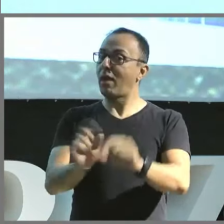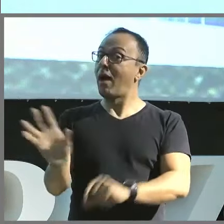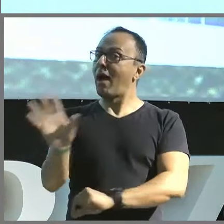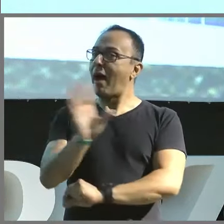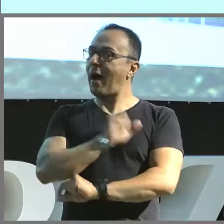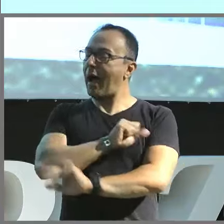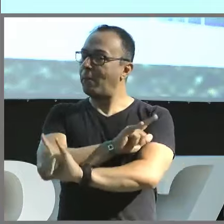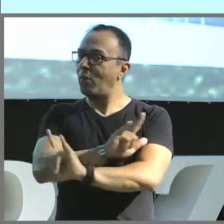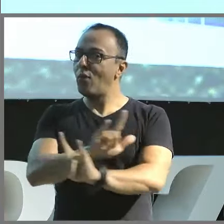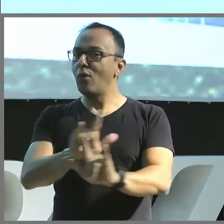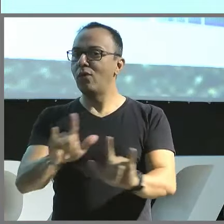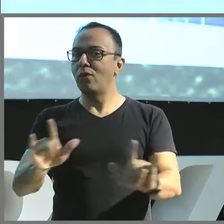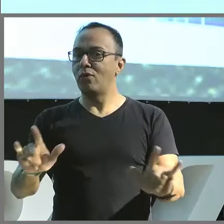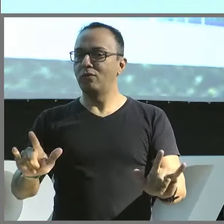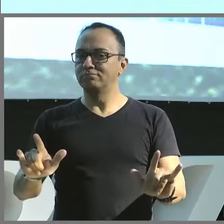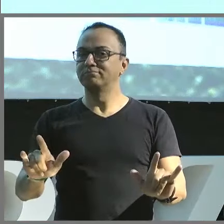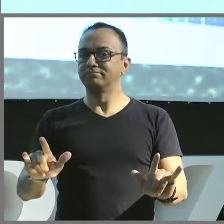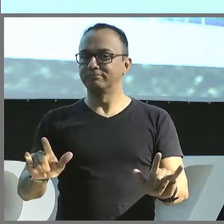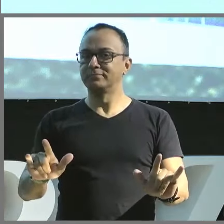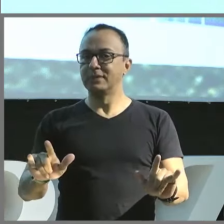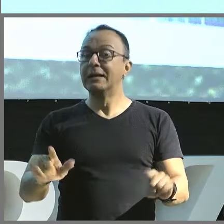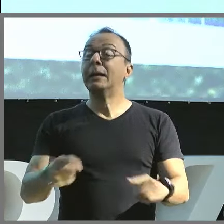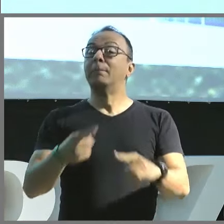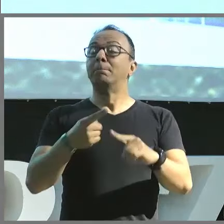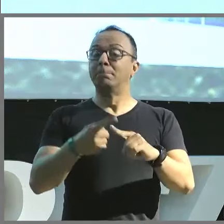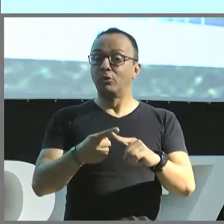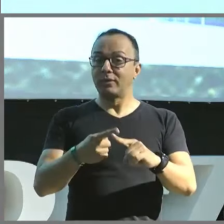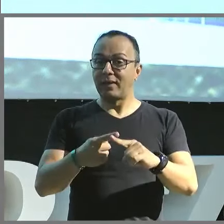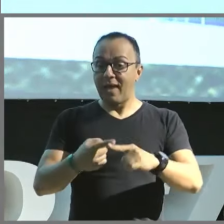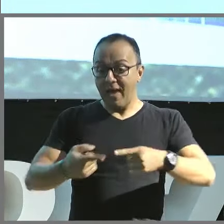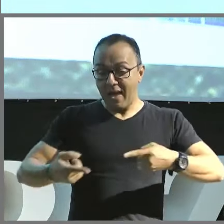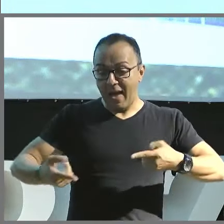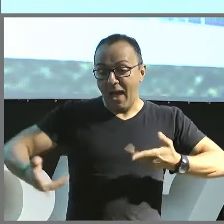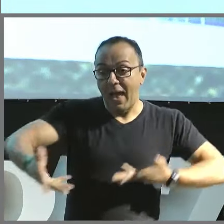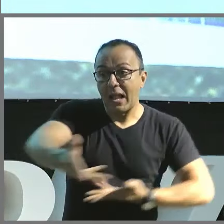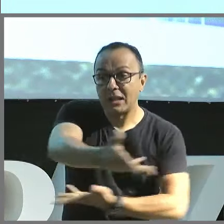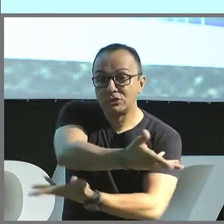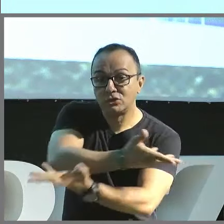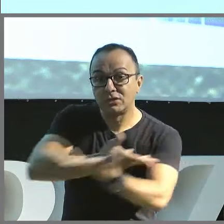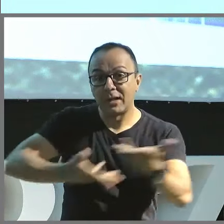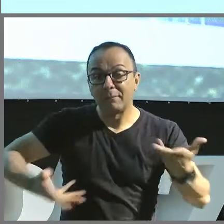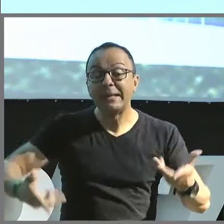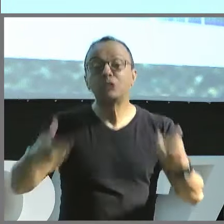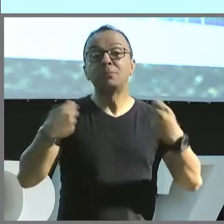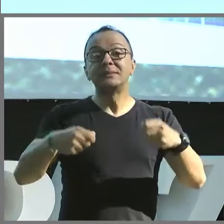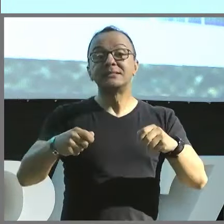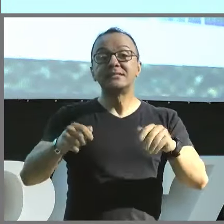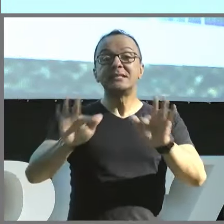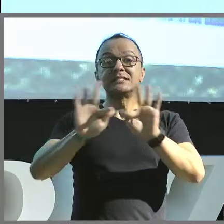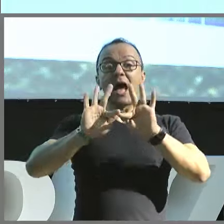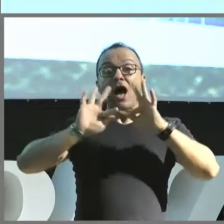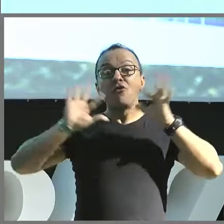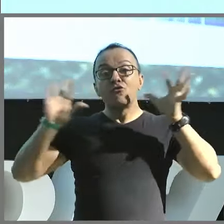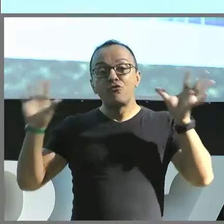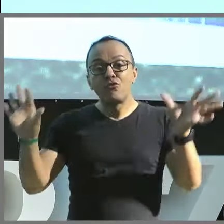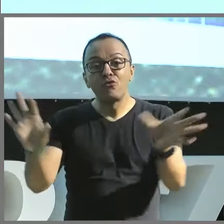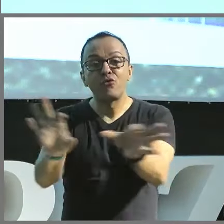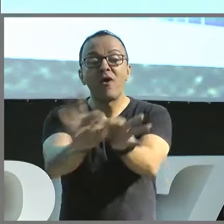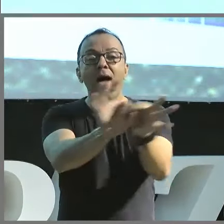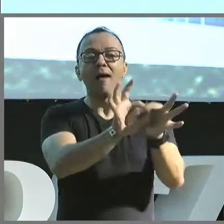poder fazer das nossas relações, relações fraternais, porque Kardec é enfático a dizer, se não